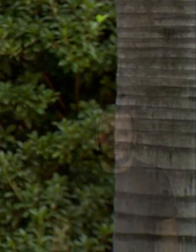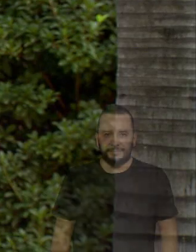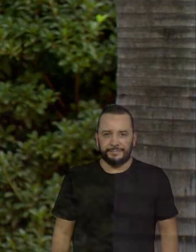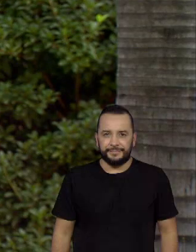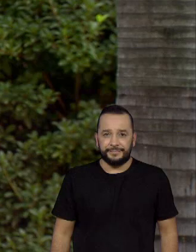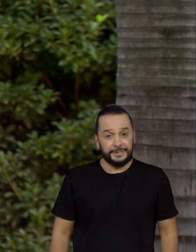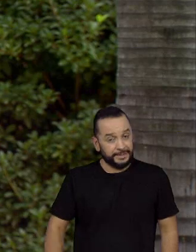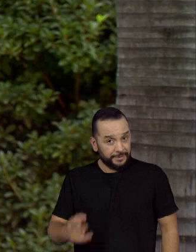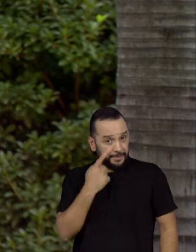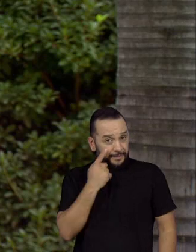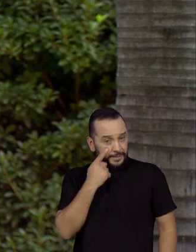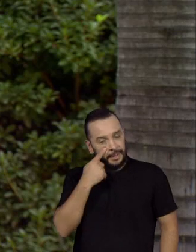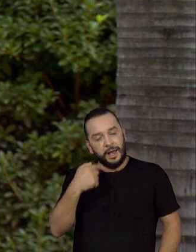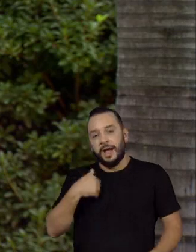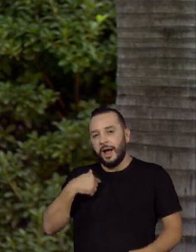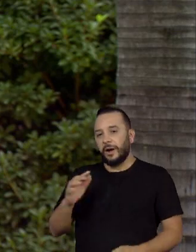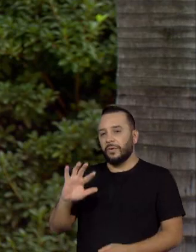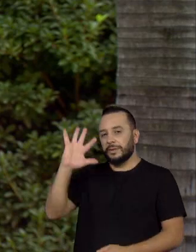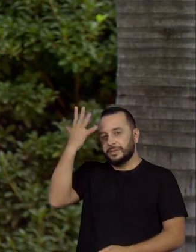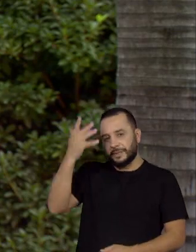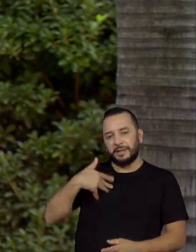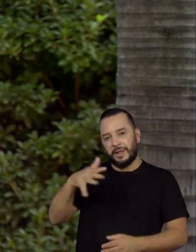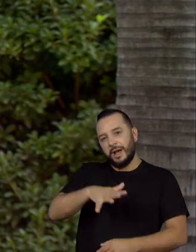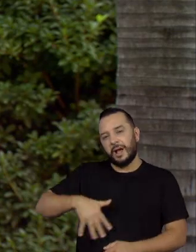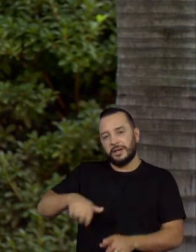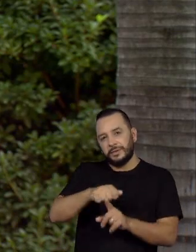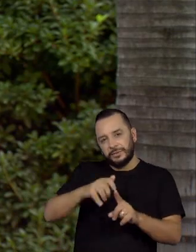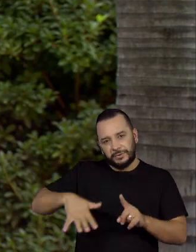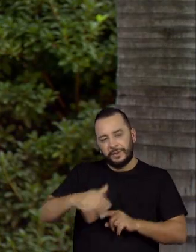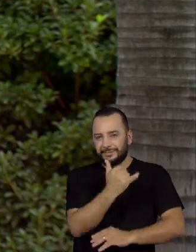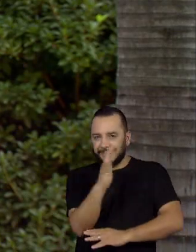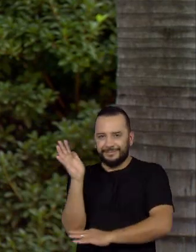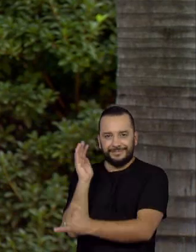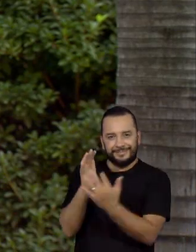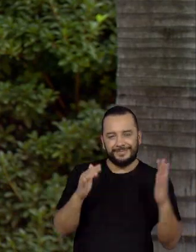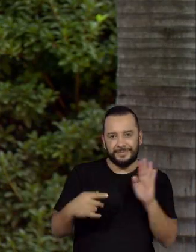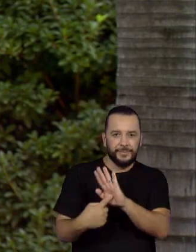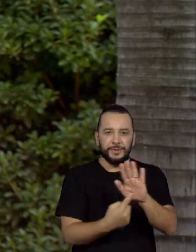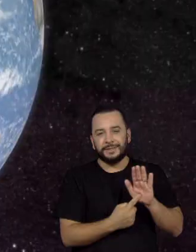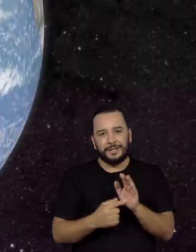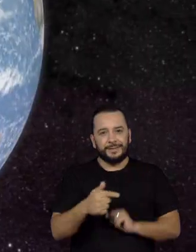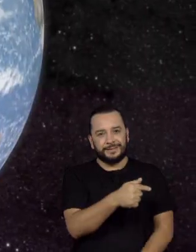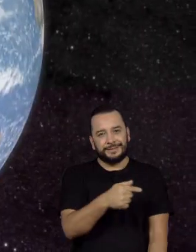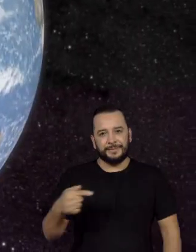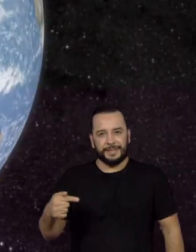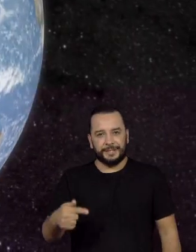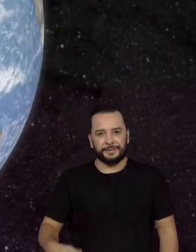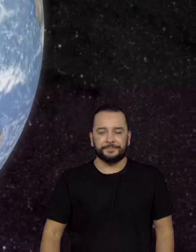Você acompanha agora os fatos da área socioambiental que tiveram destaque na semana.